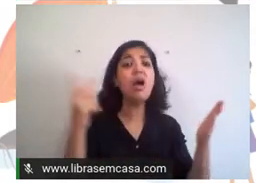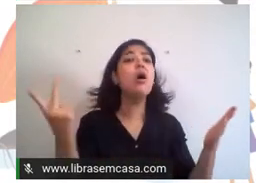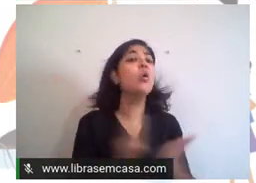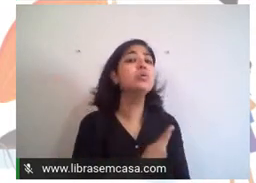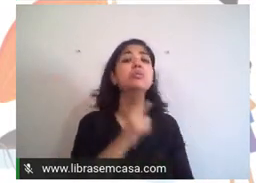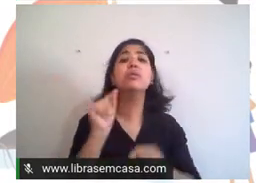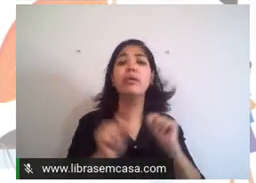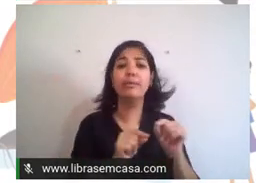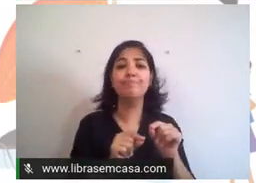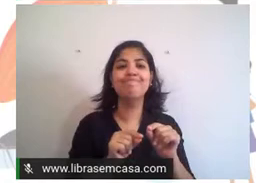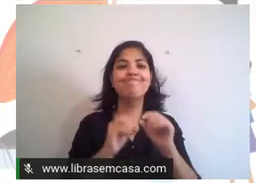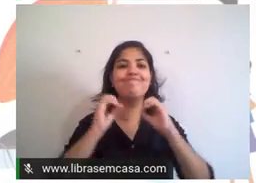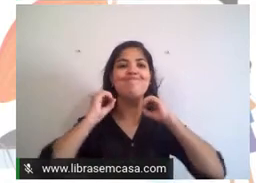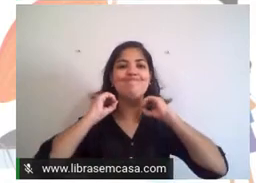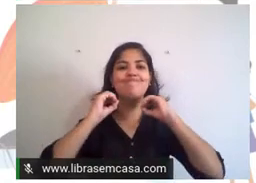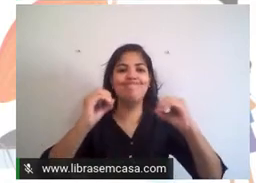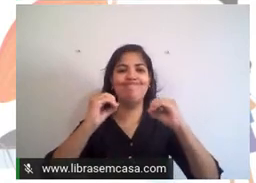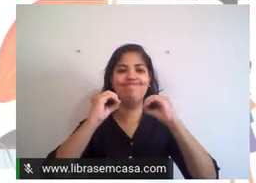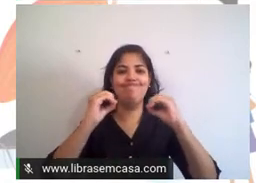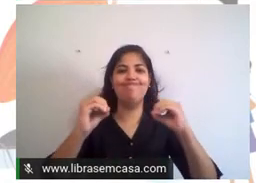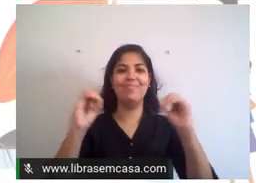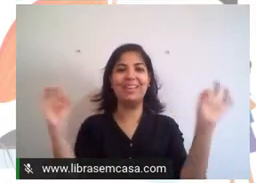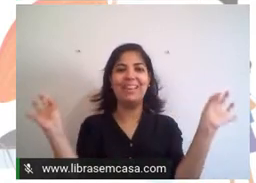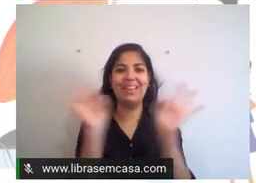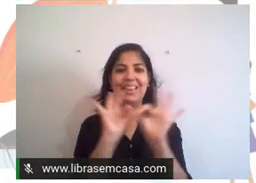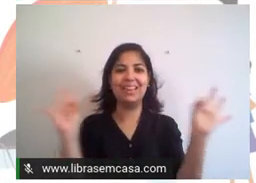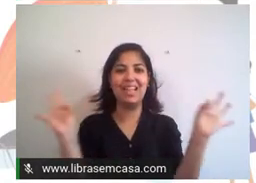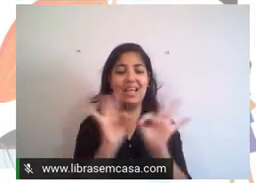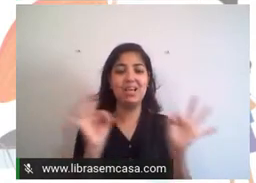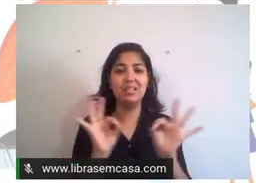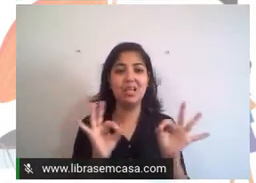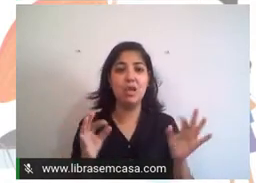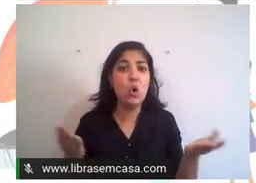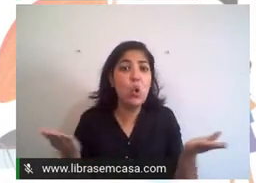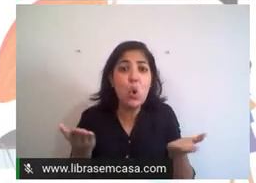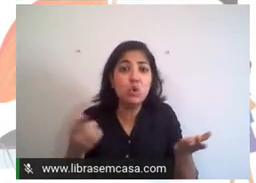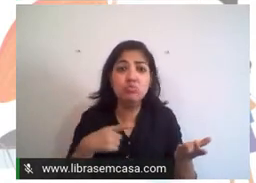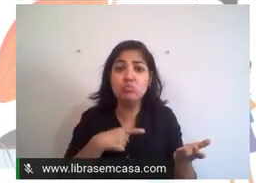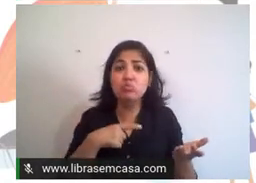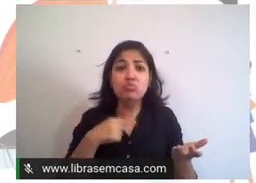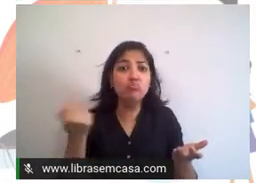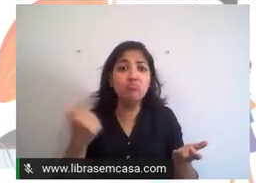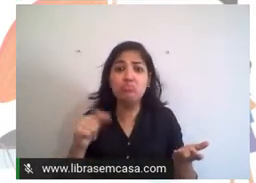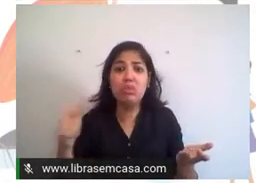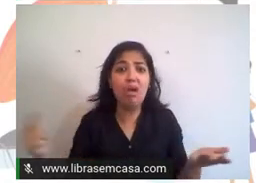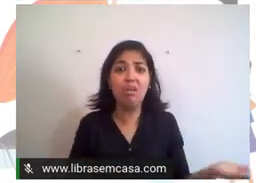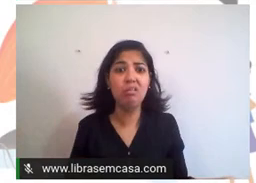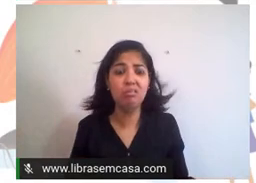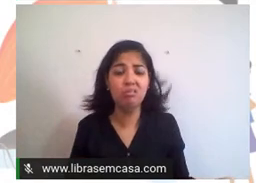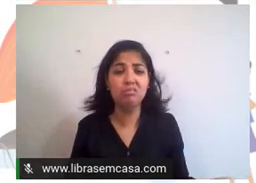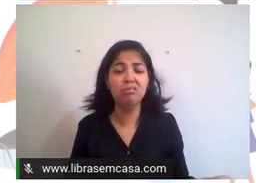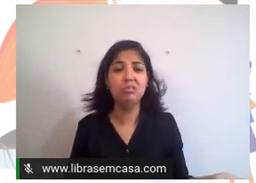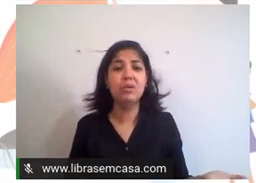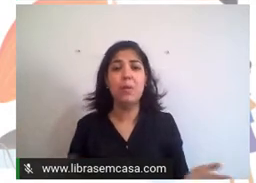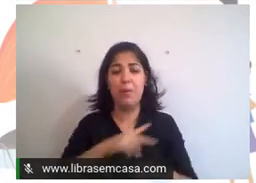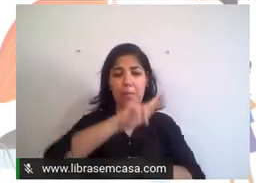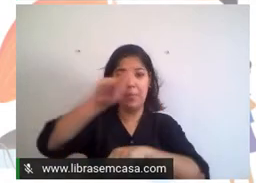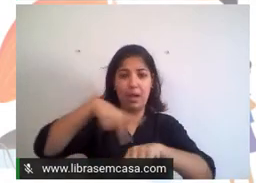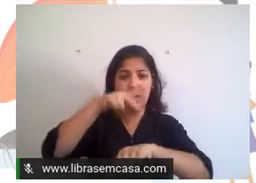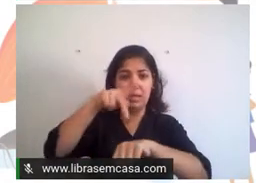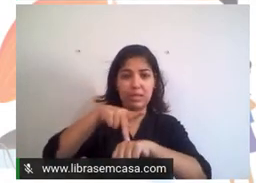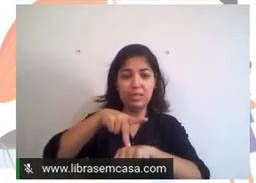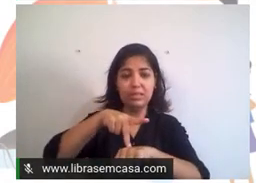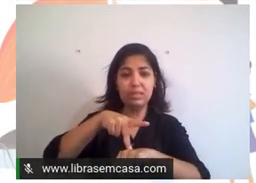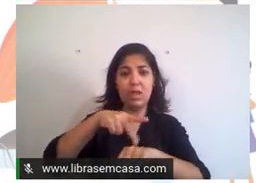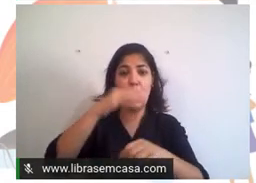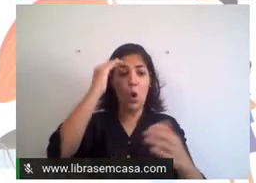nada. Não há mecanismos hoje de, por exemplo, punir um país que não cumpra os seus objetivos,